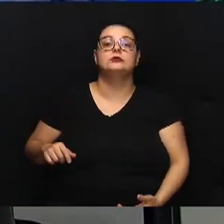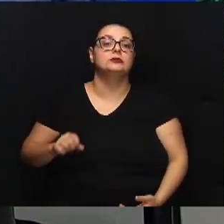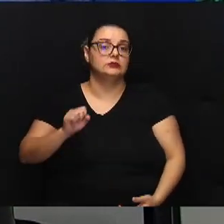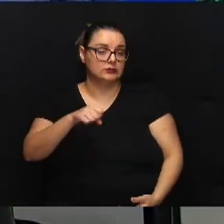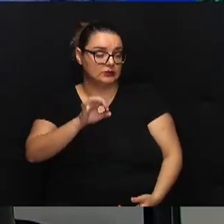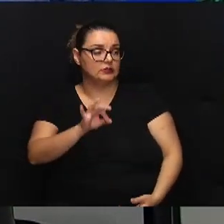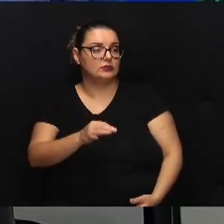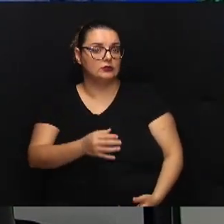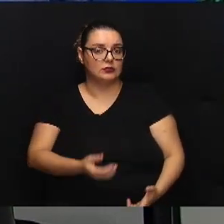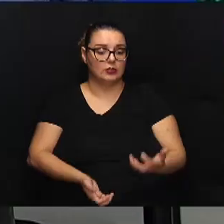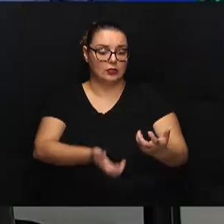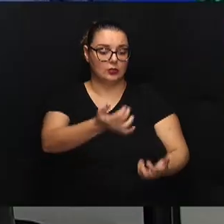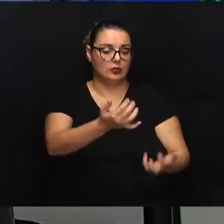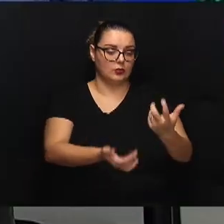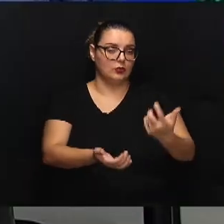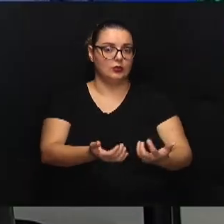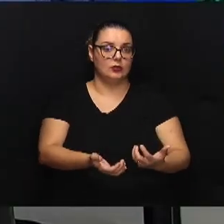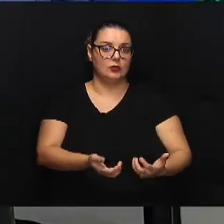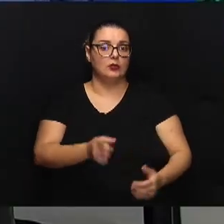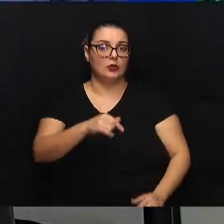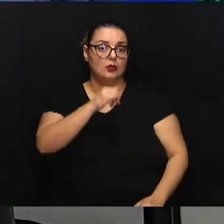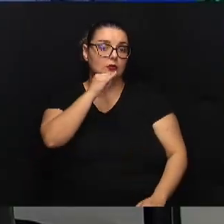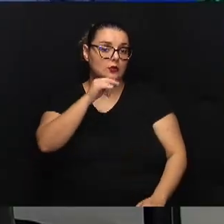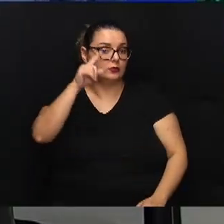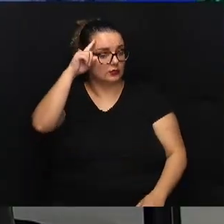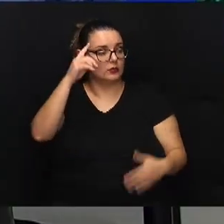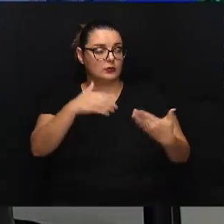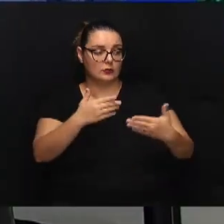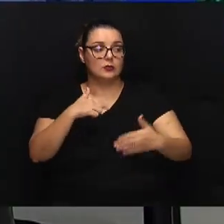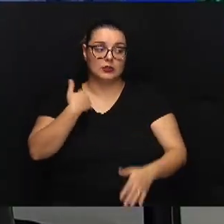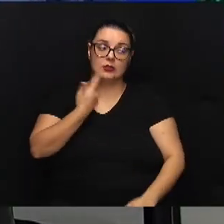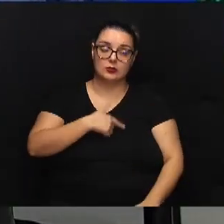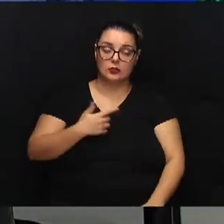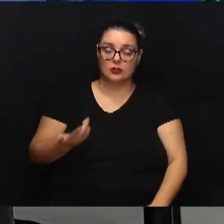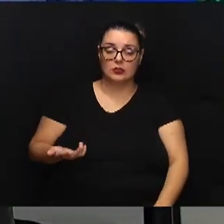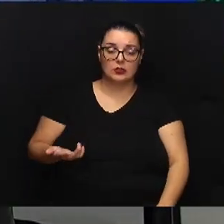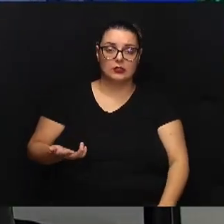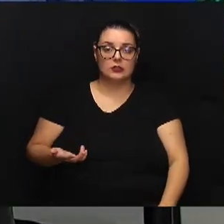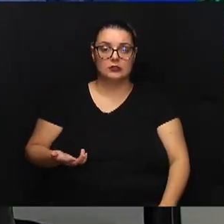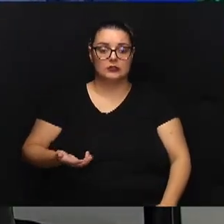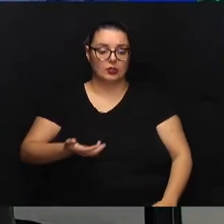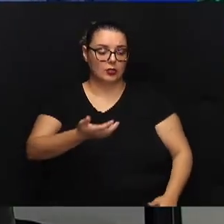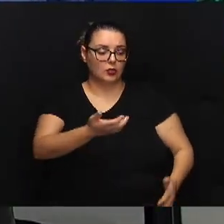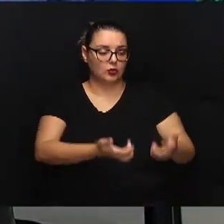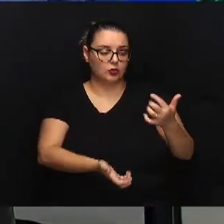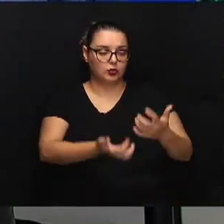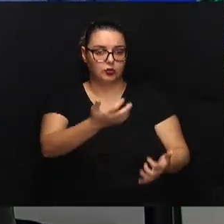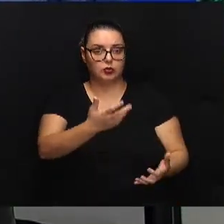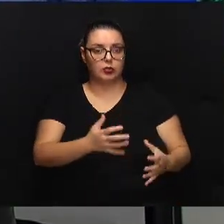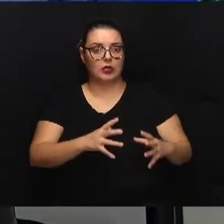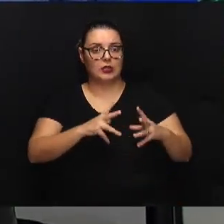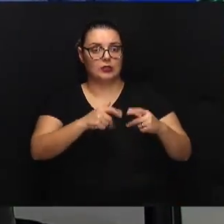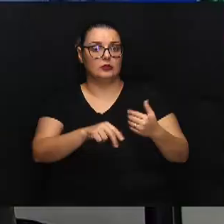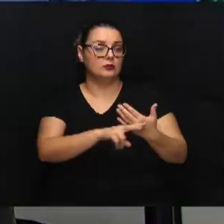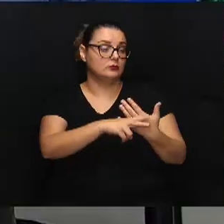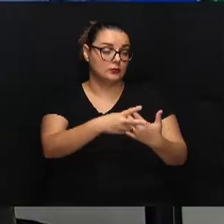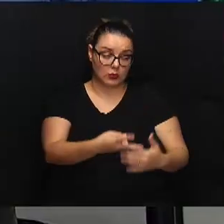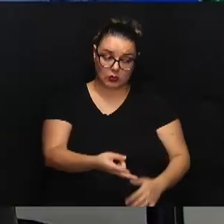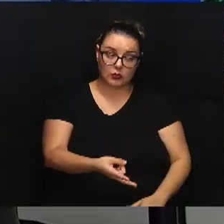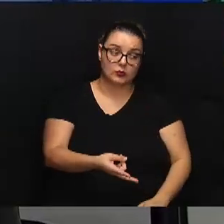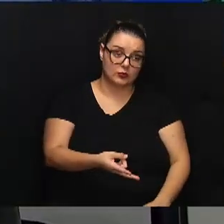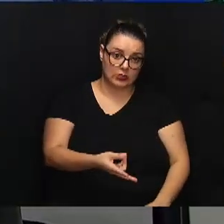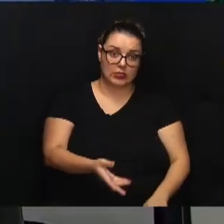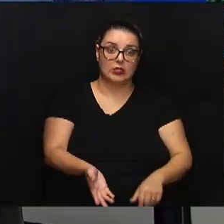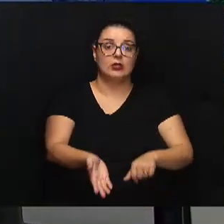exemplo muito presente aqui, né, para nós. Então, a queimada ela tem toda uma consequência, né,